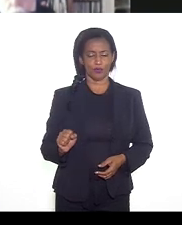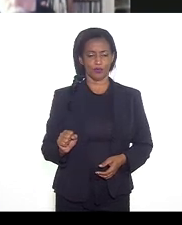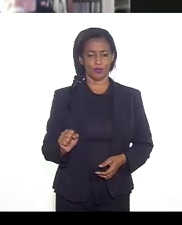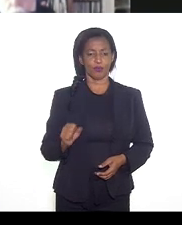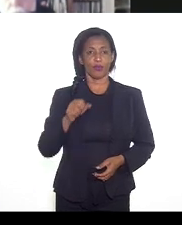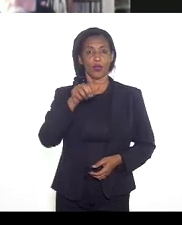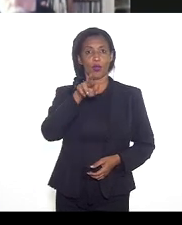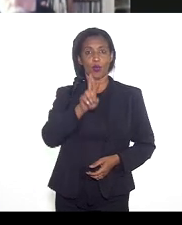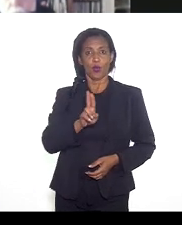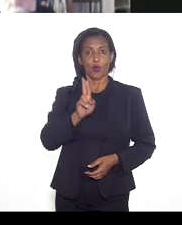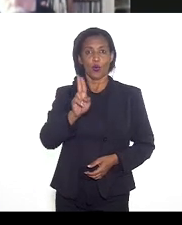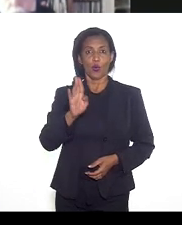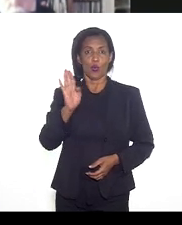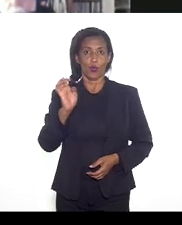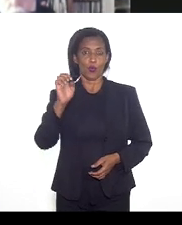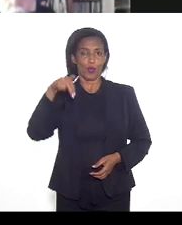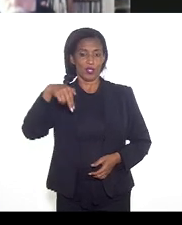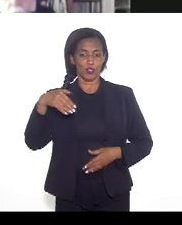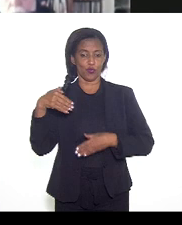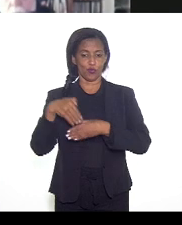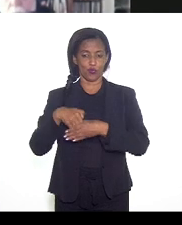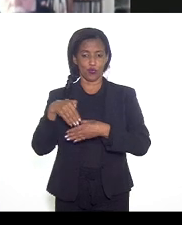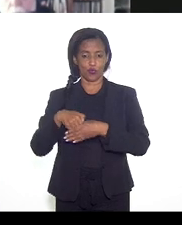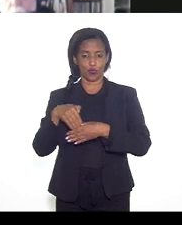Deputado Rubens Bontempo votou